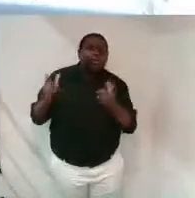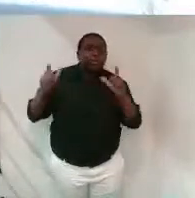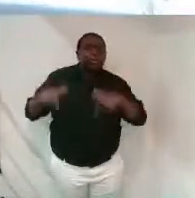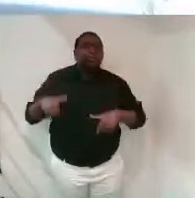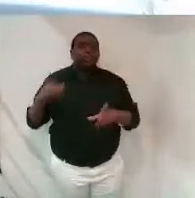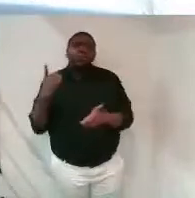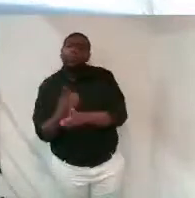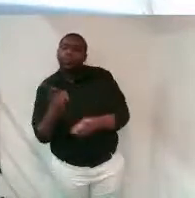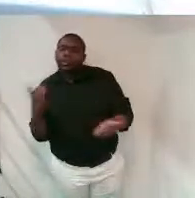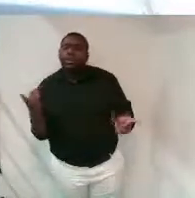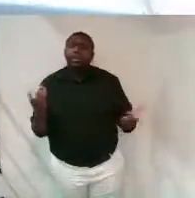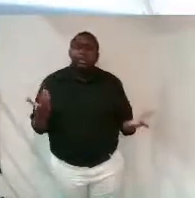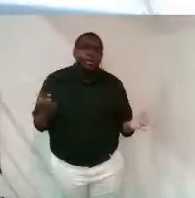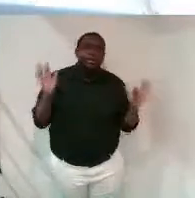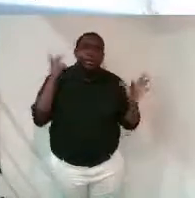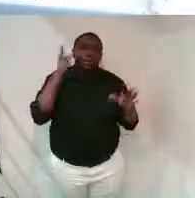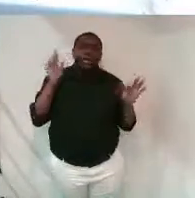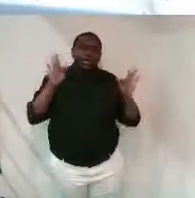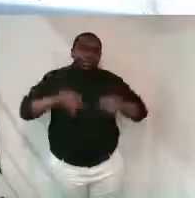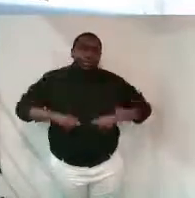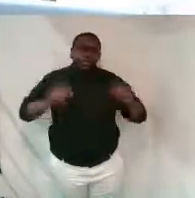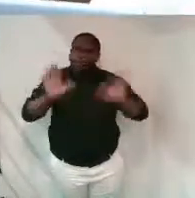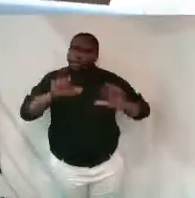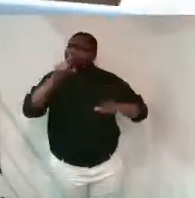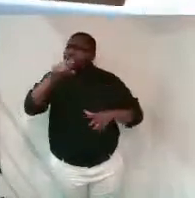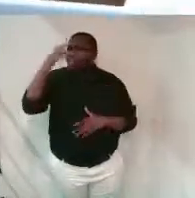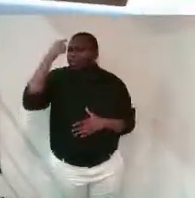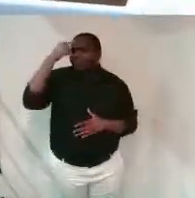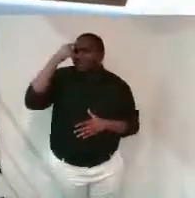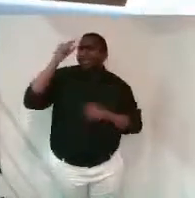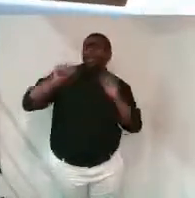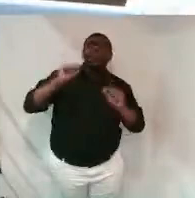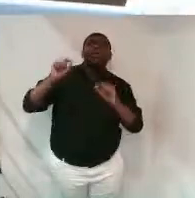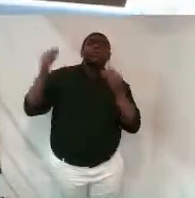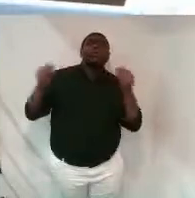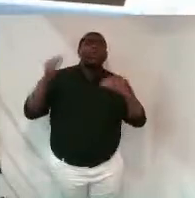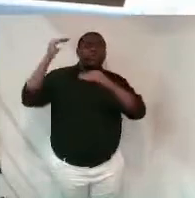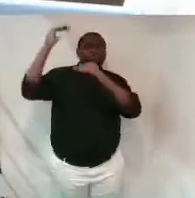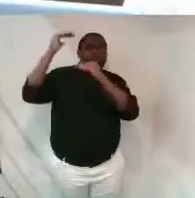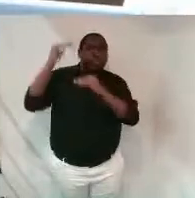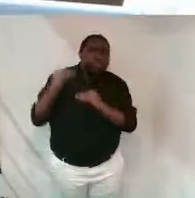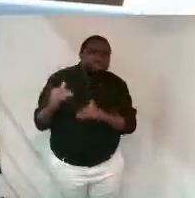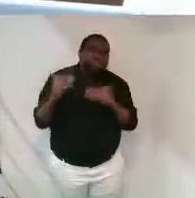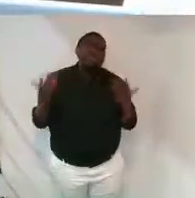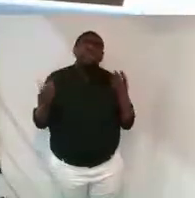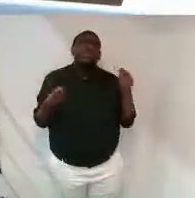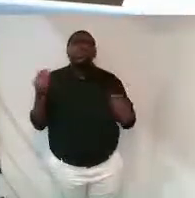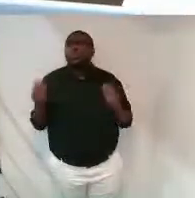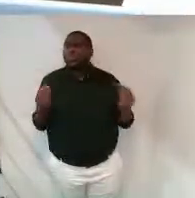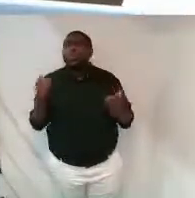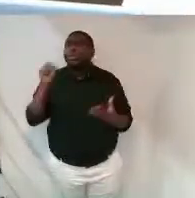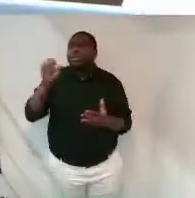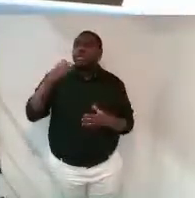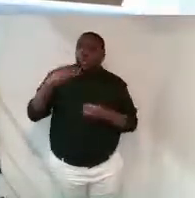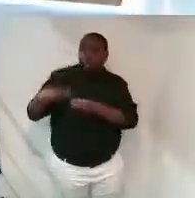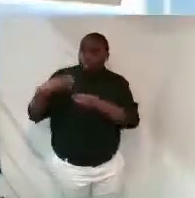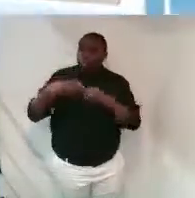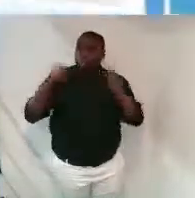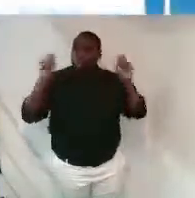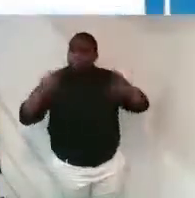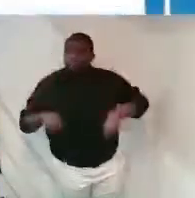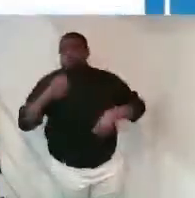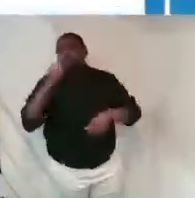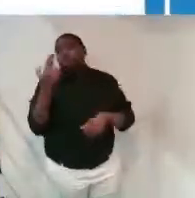sanitário para disposição final, é você pensar na hierarquização. Como é que eu não gero? Se o município tiver condição, o Estado definir